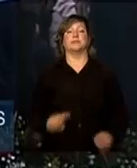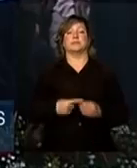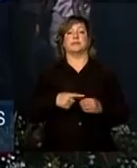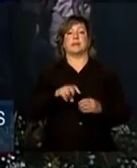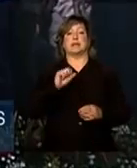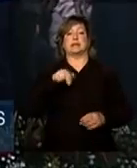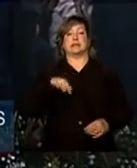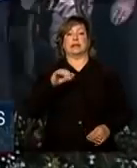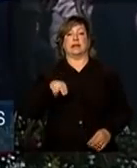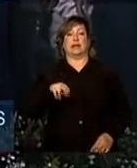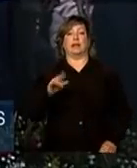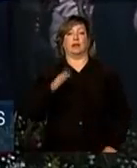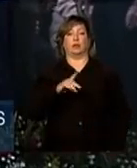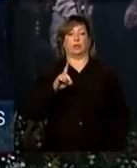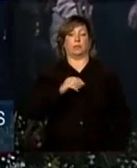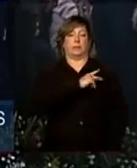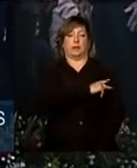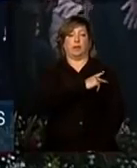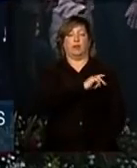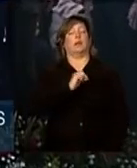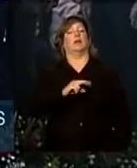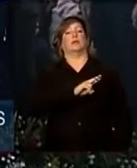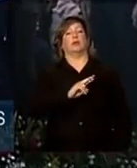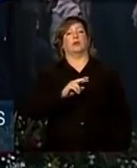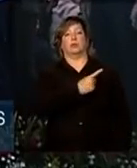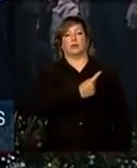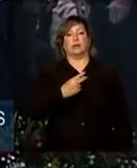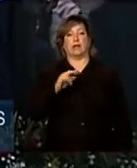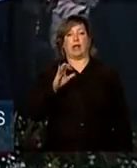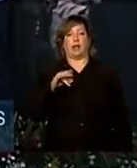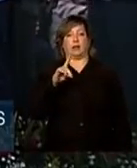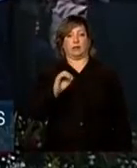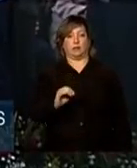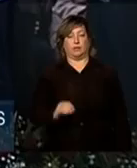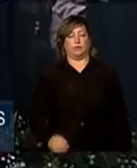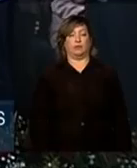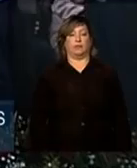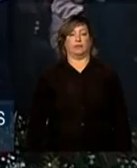Santana do Piauí, Ricardo José Gonçalves.